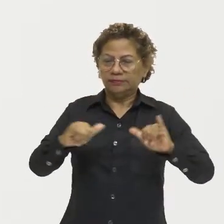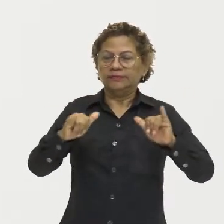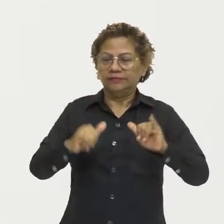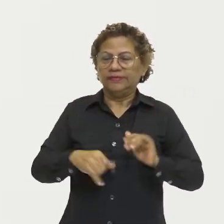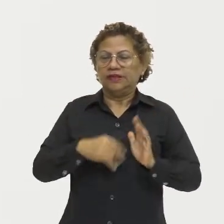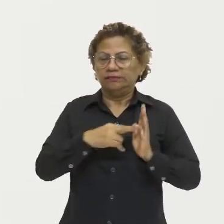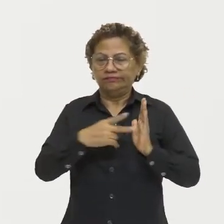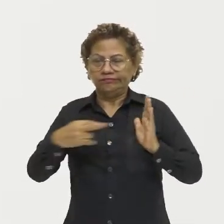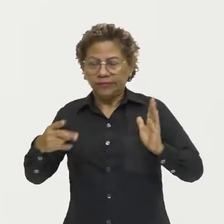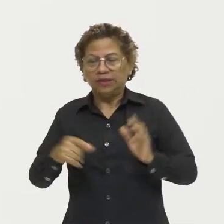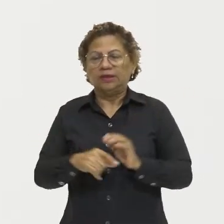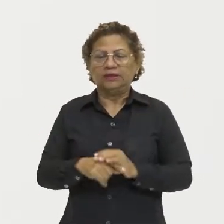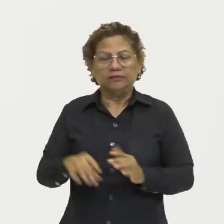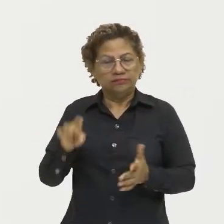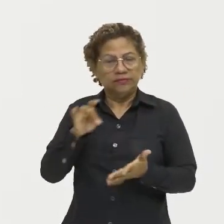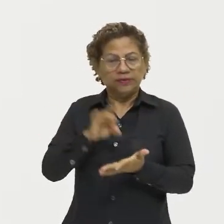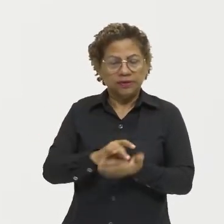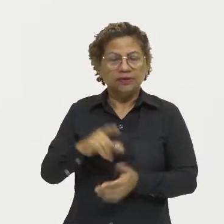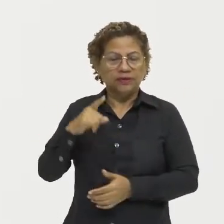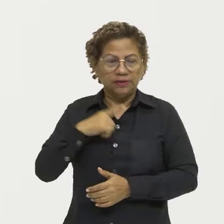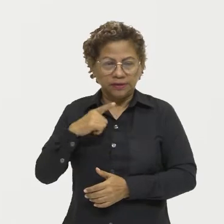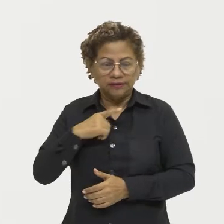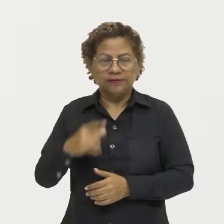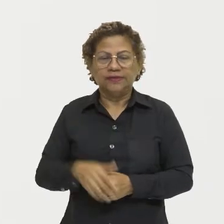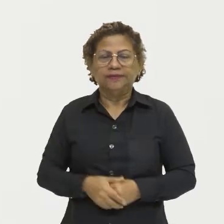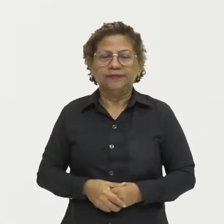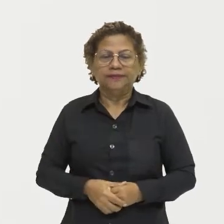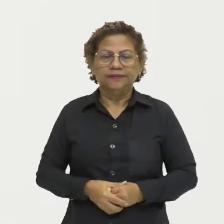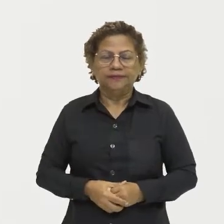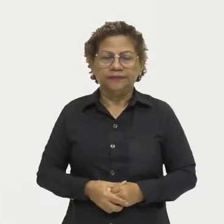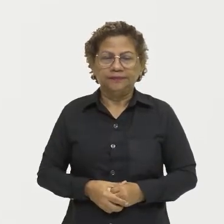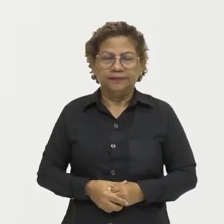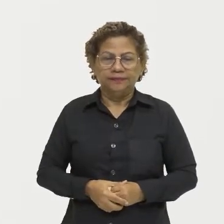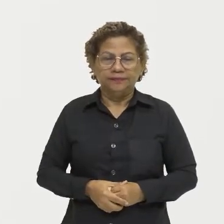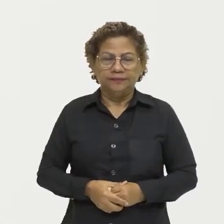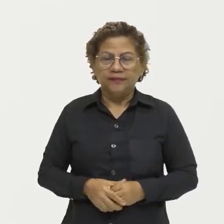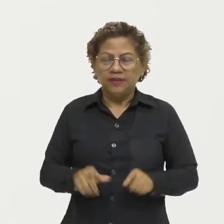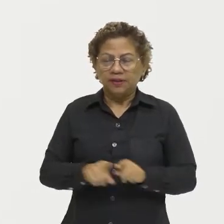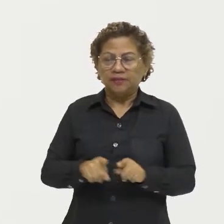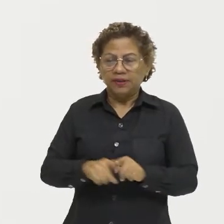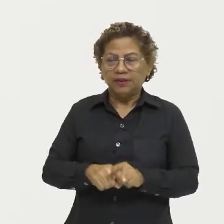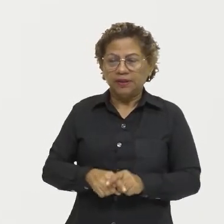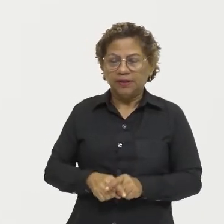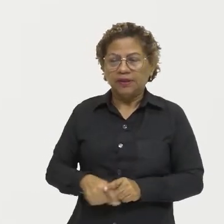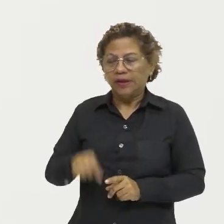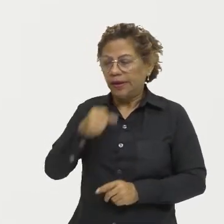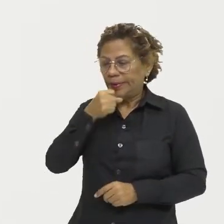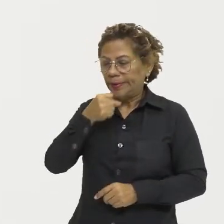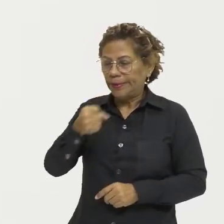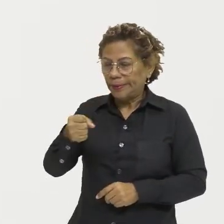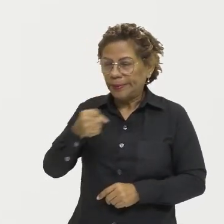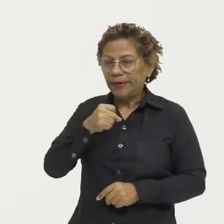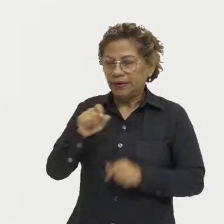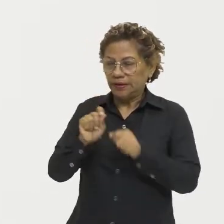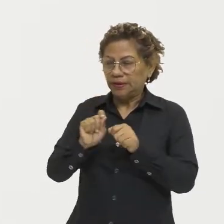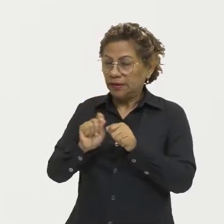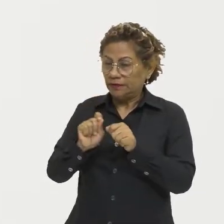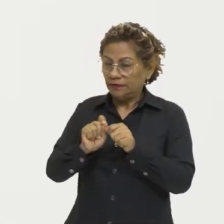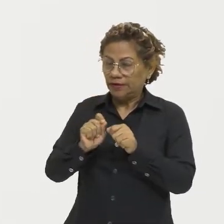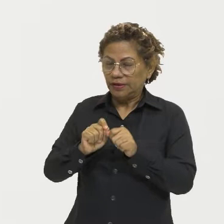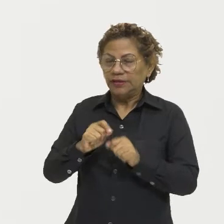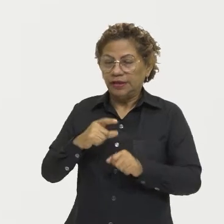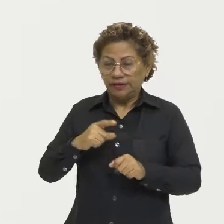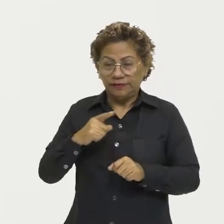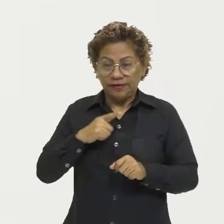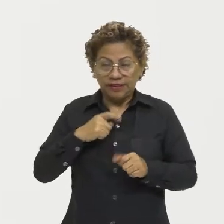notícia, algum fato que ocorreu, e aí o jornalista vai ter que escrever esse texto de forma clara e